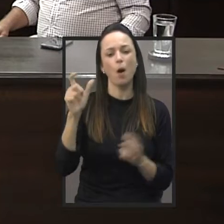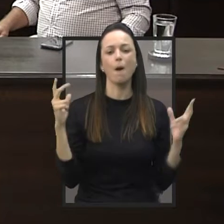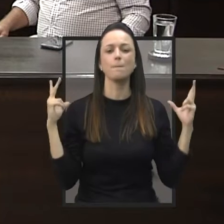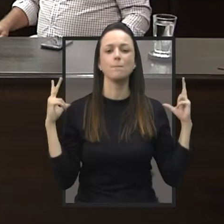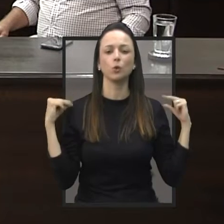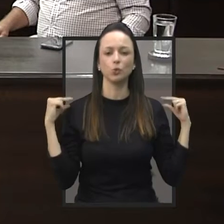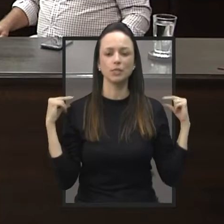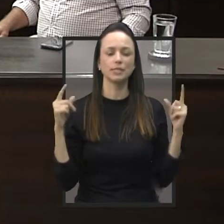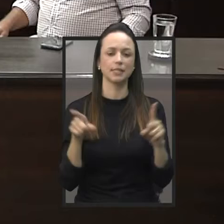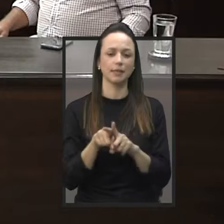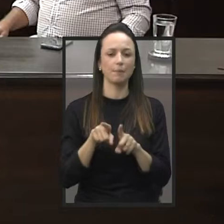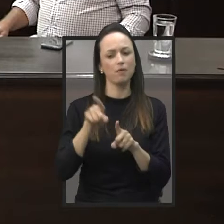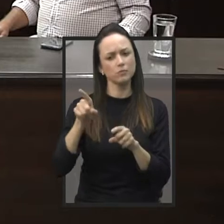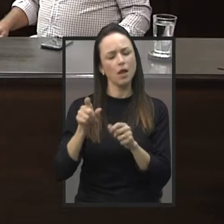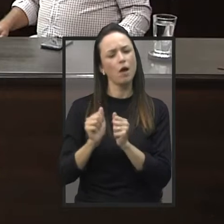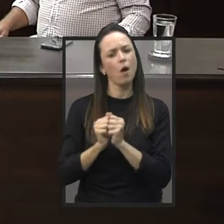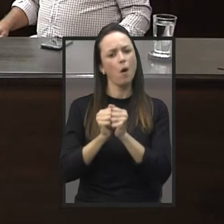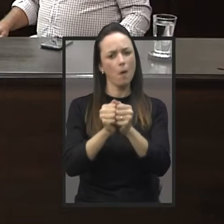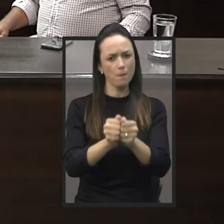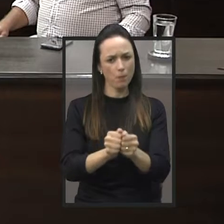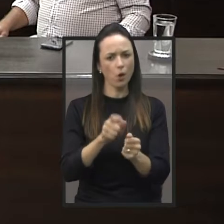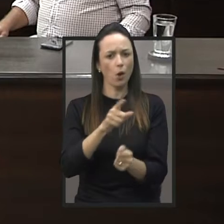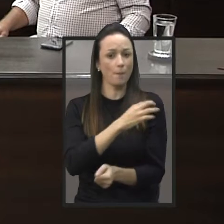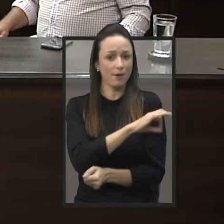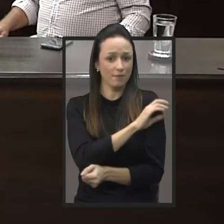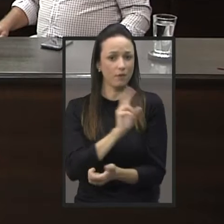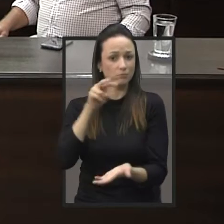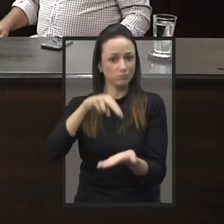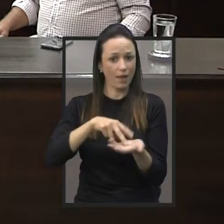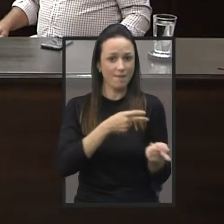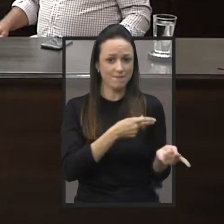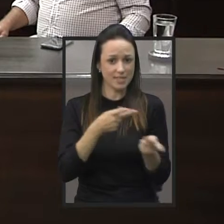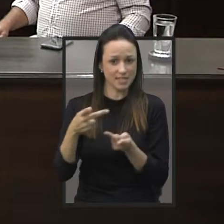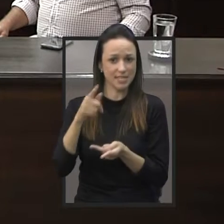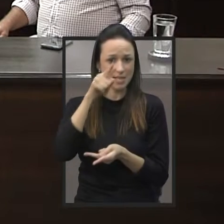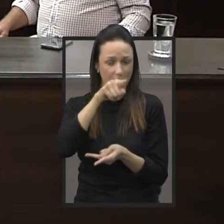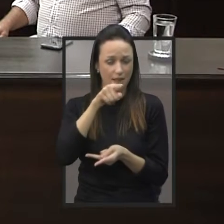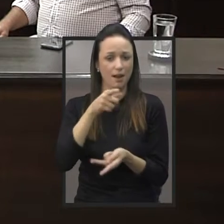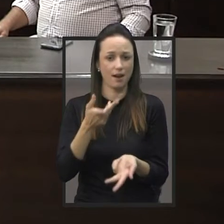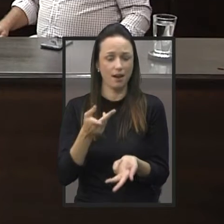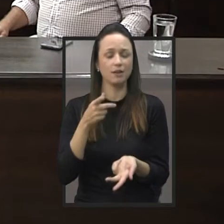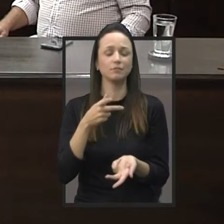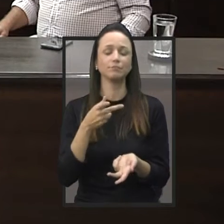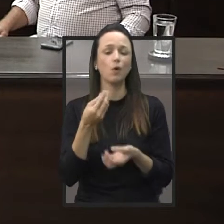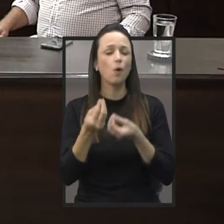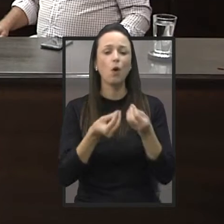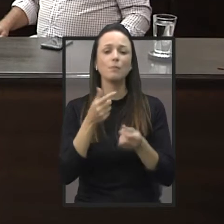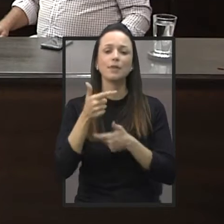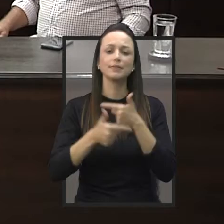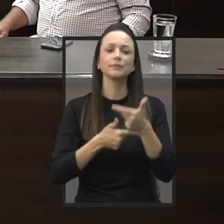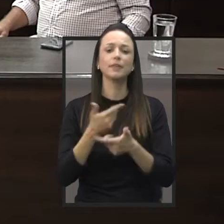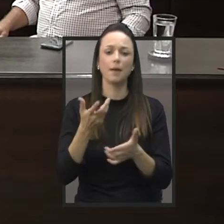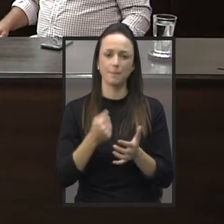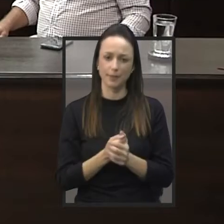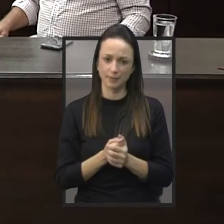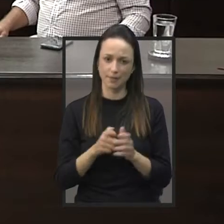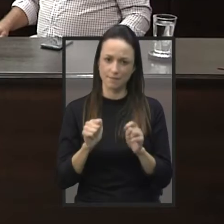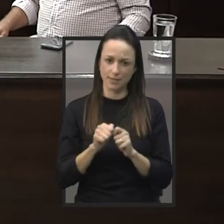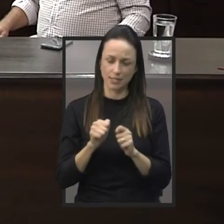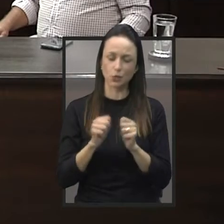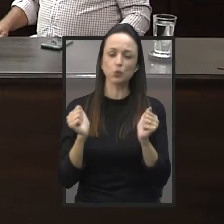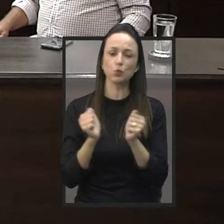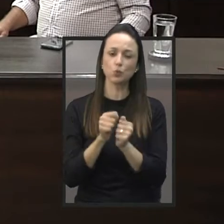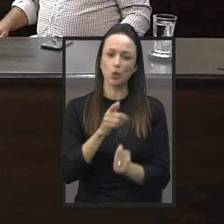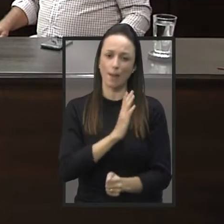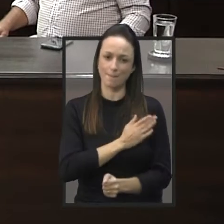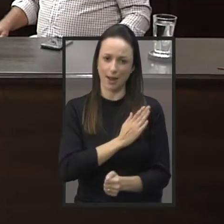senhor acompanhou o prefeito municipal em uma visita à entidade. Gostaria que o senhor falasse desse trabalho que vem realizando junto à